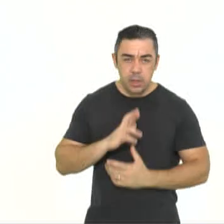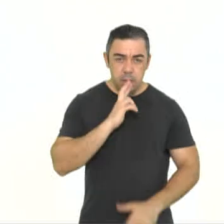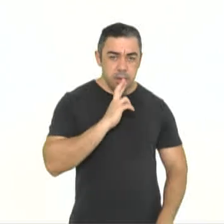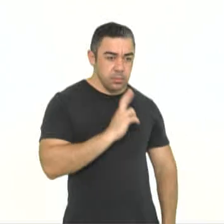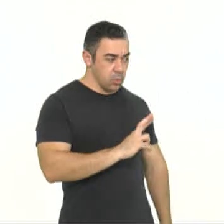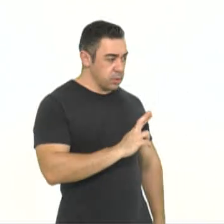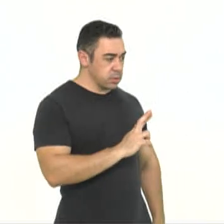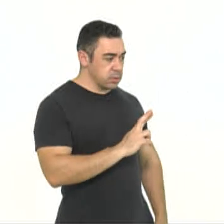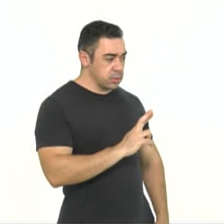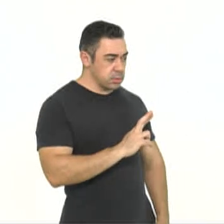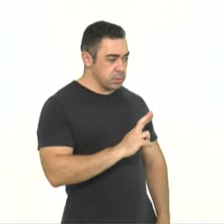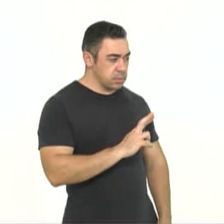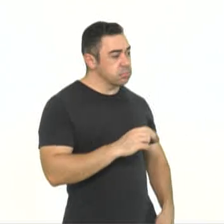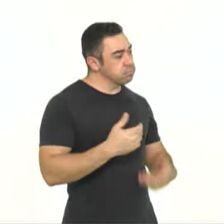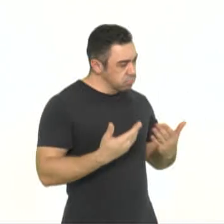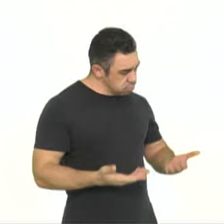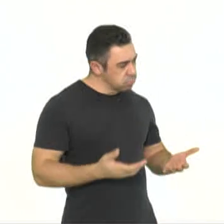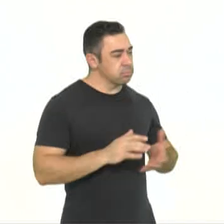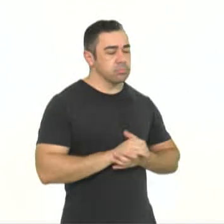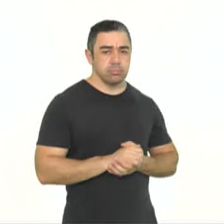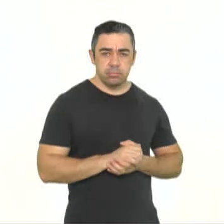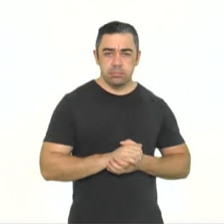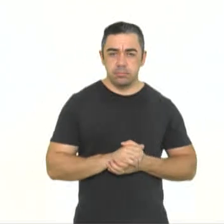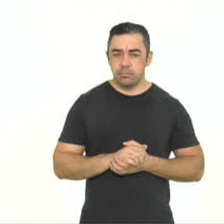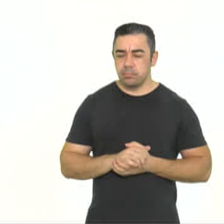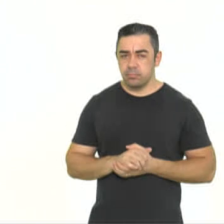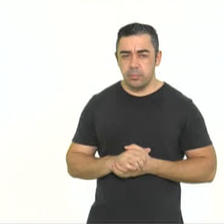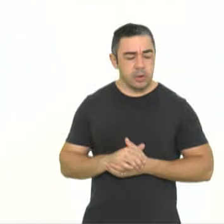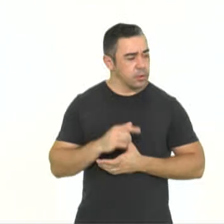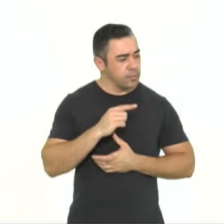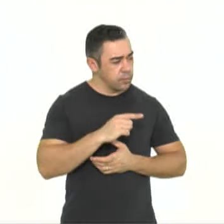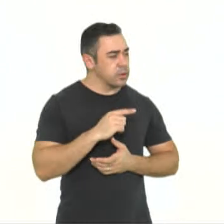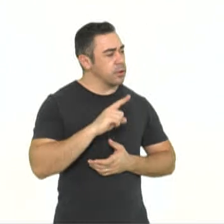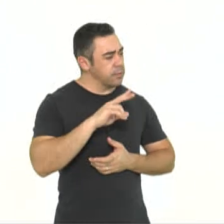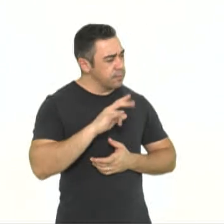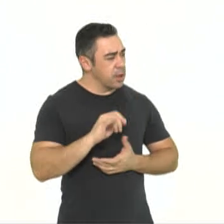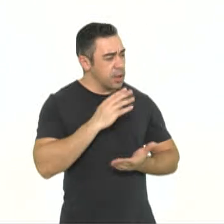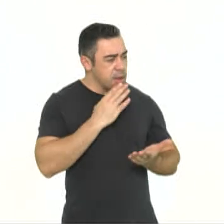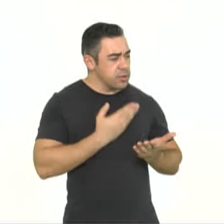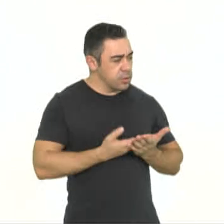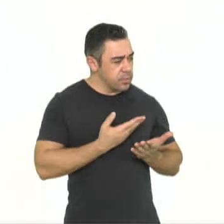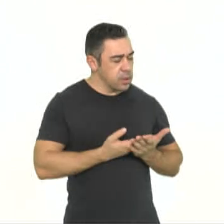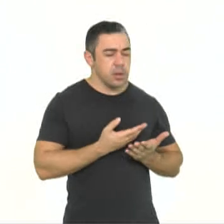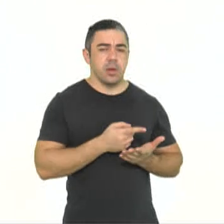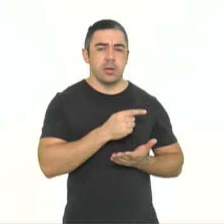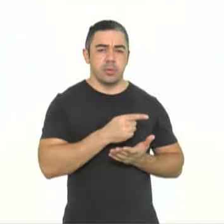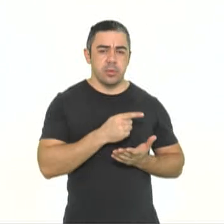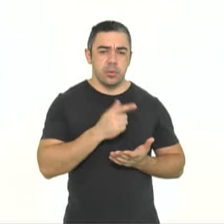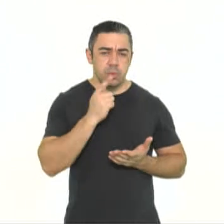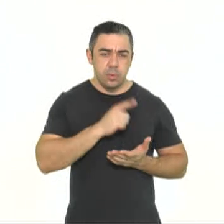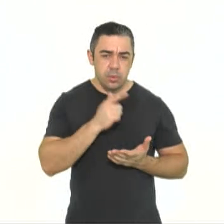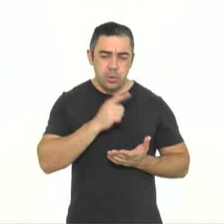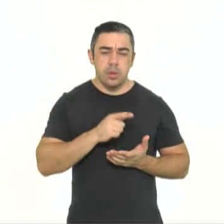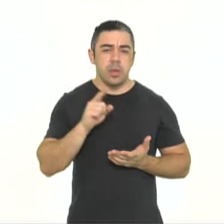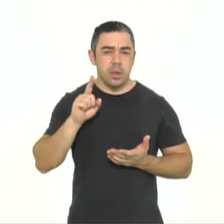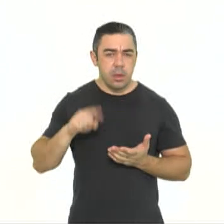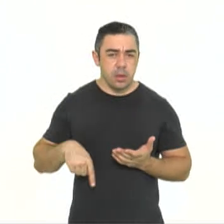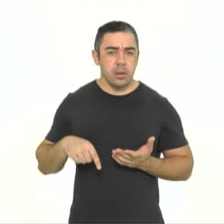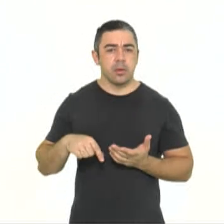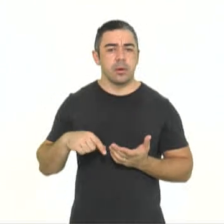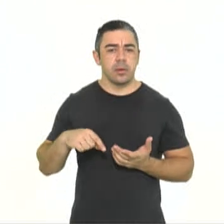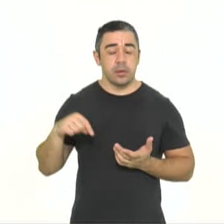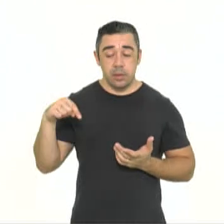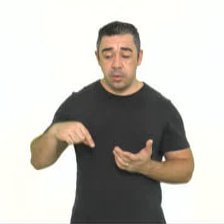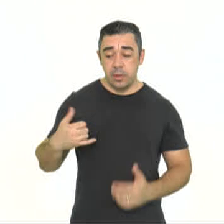sem querer. Pois não? O senhor há de ficar admirado, aduziu o barão de Jacuecanga, que eu,